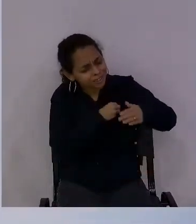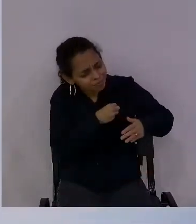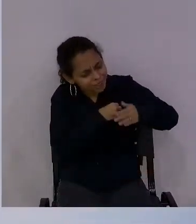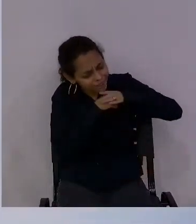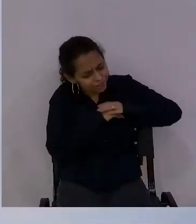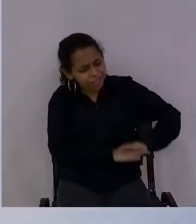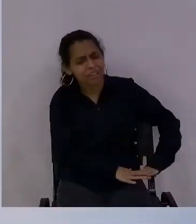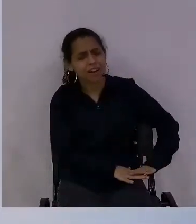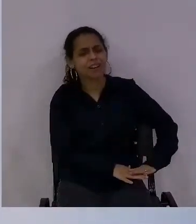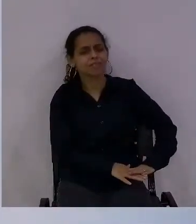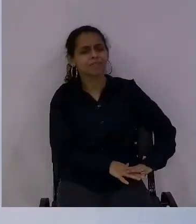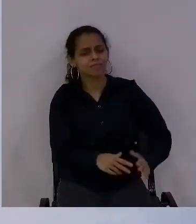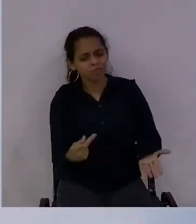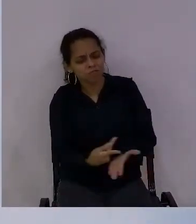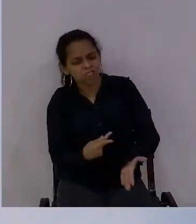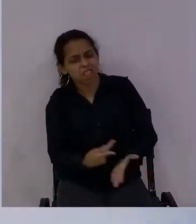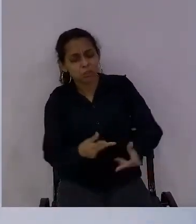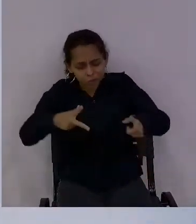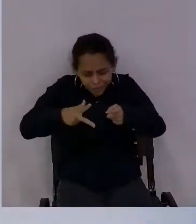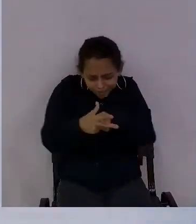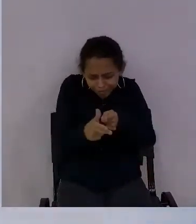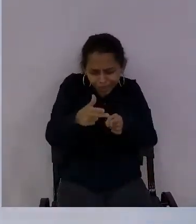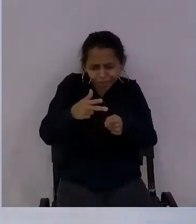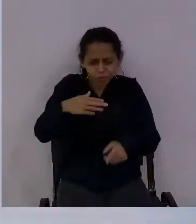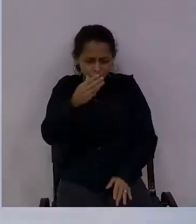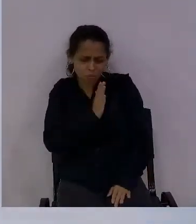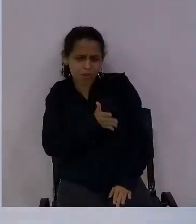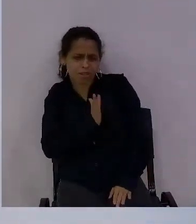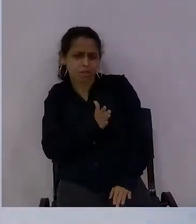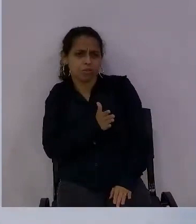nosso coração, fazer a circuncisão do coração.